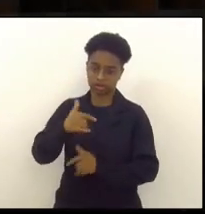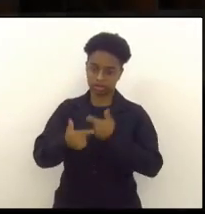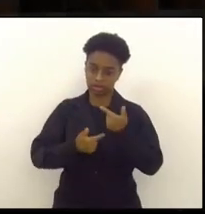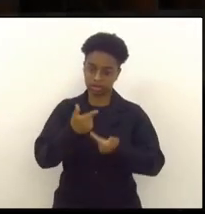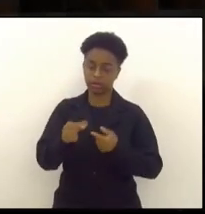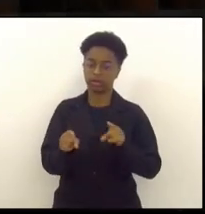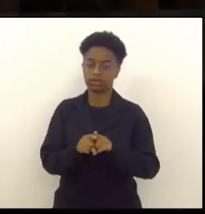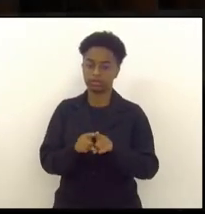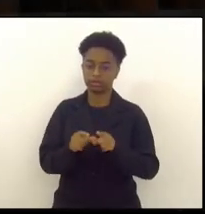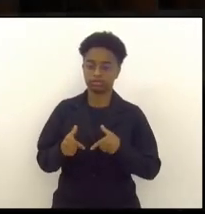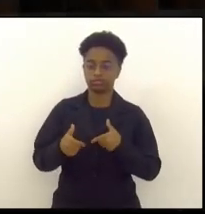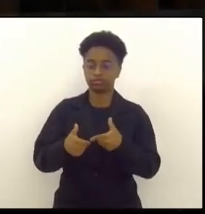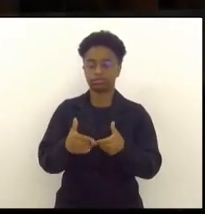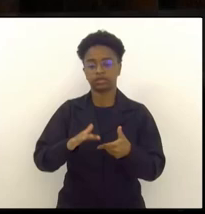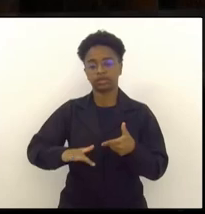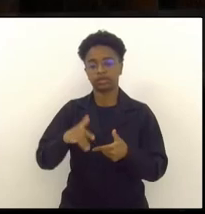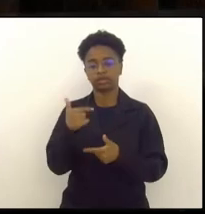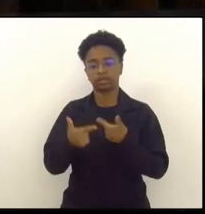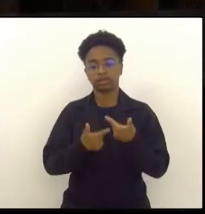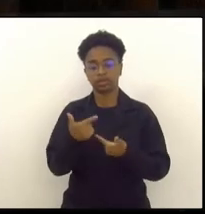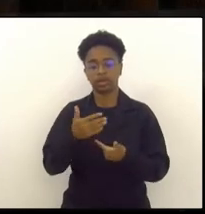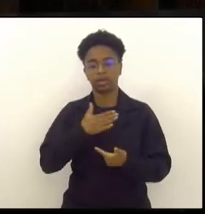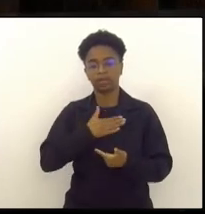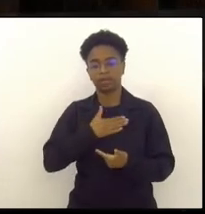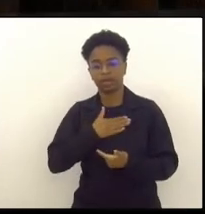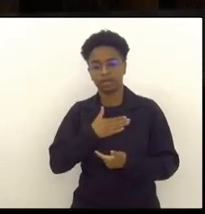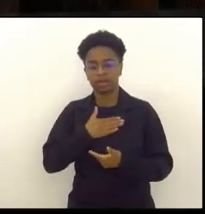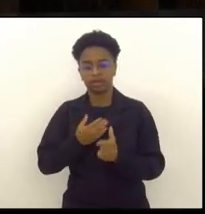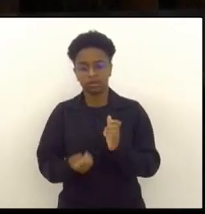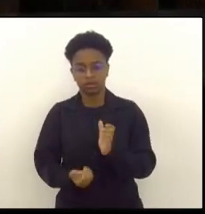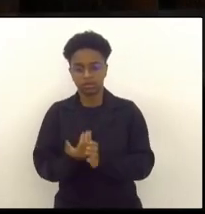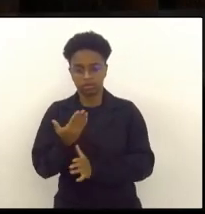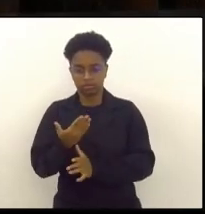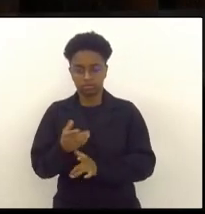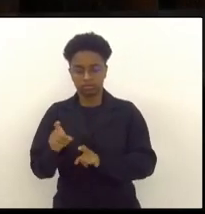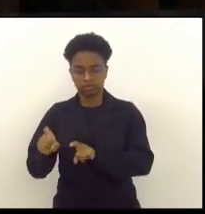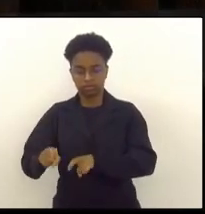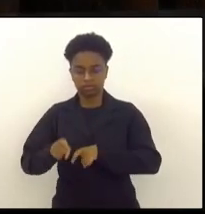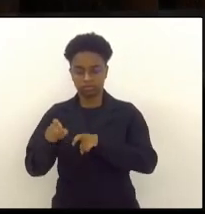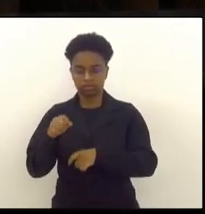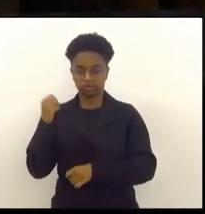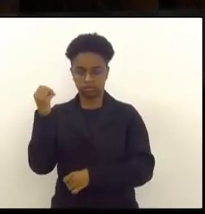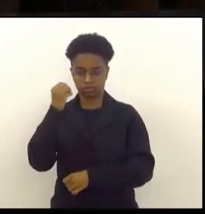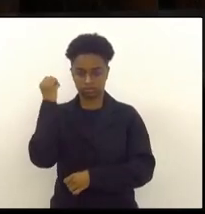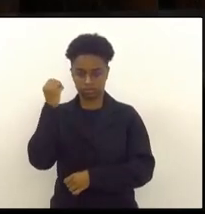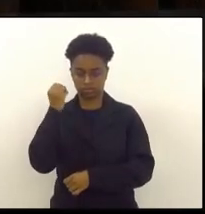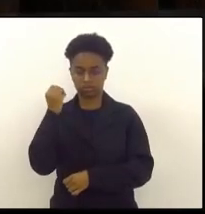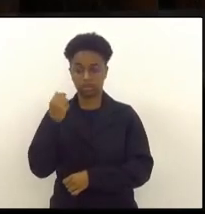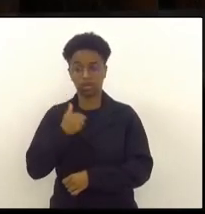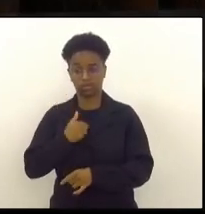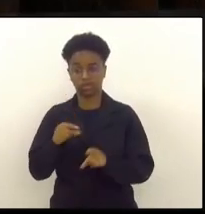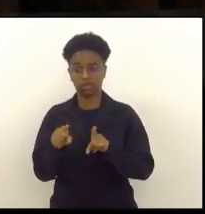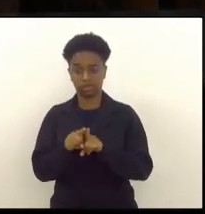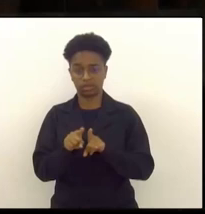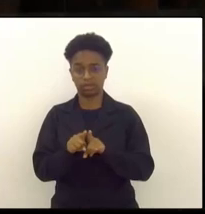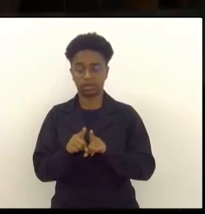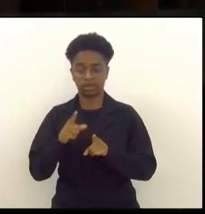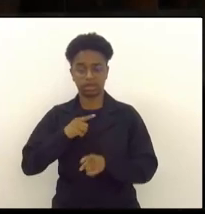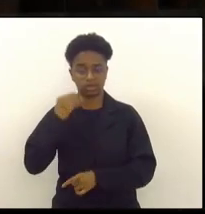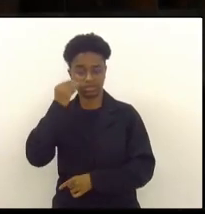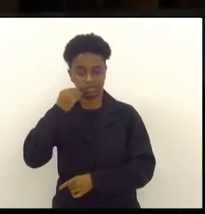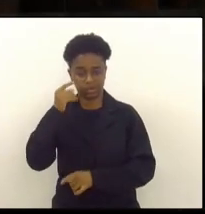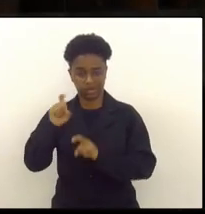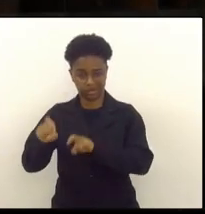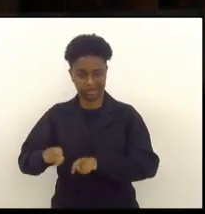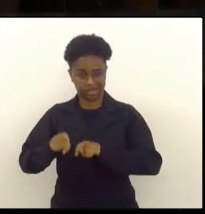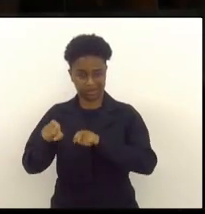forjar como procuradora do trabalho. Essa minha origem no interior do Rio Grande do Sul, viu, deputada? Eu também tenho as vivências do